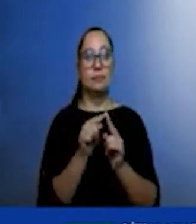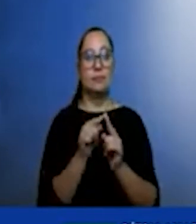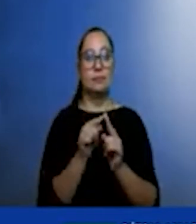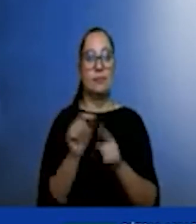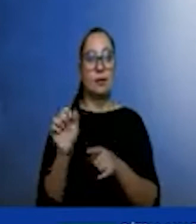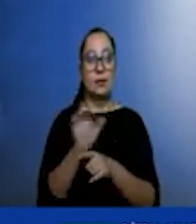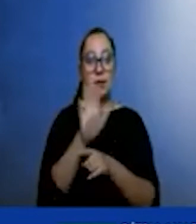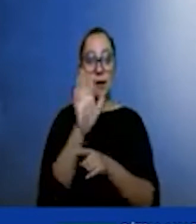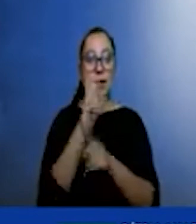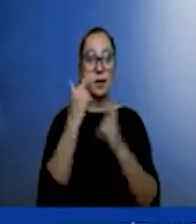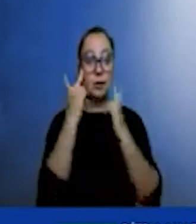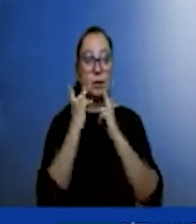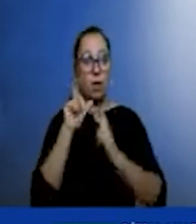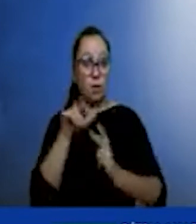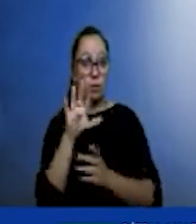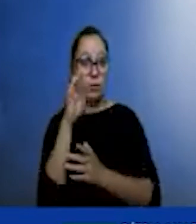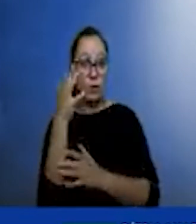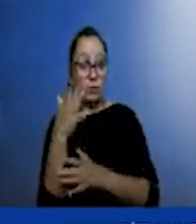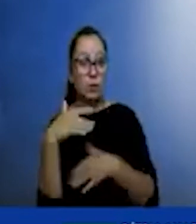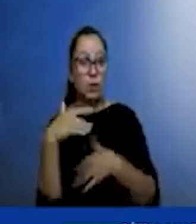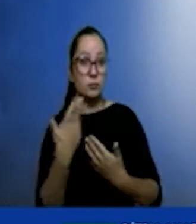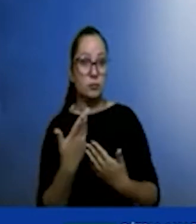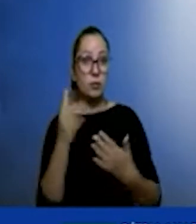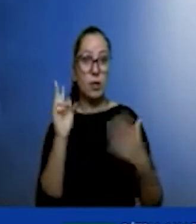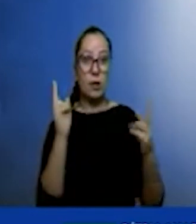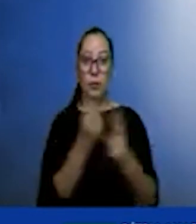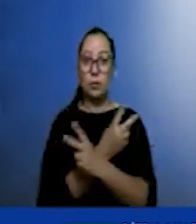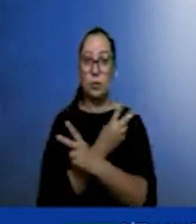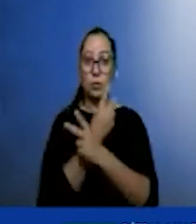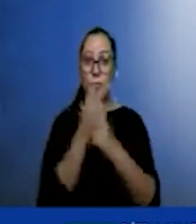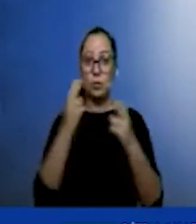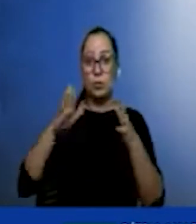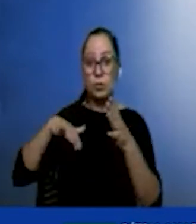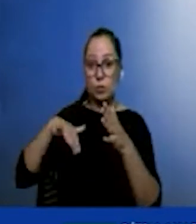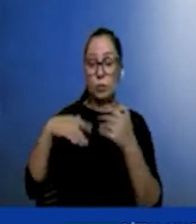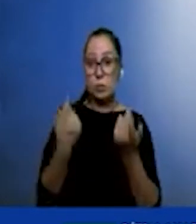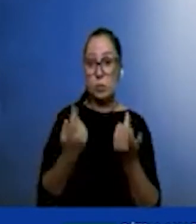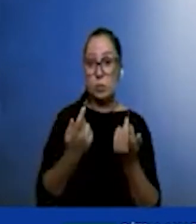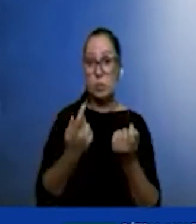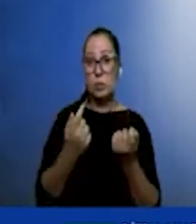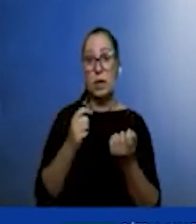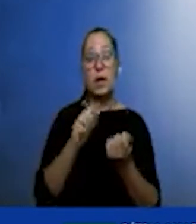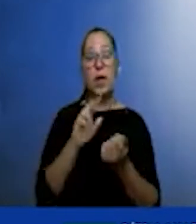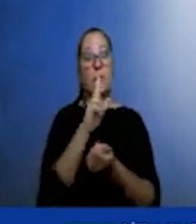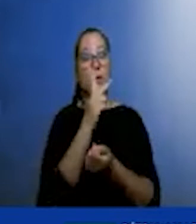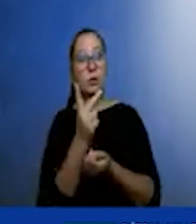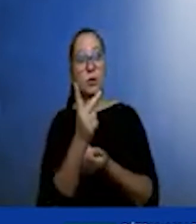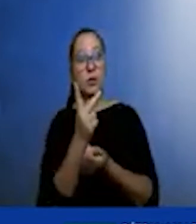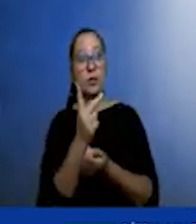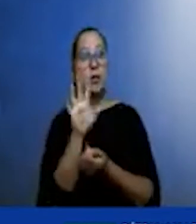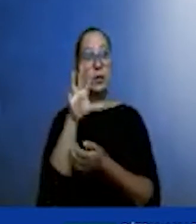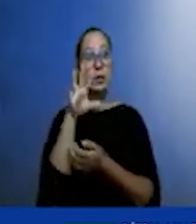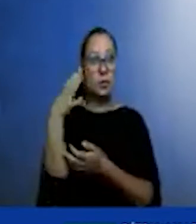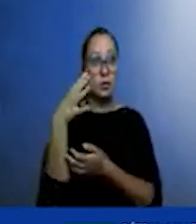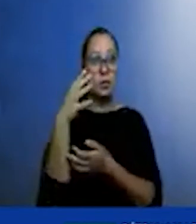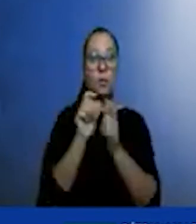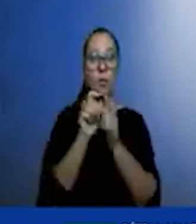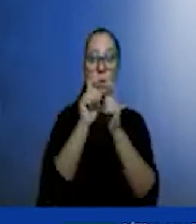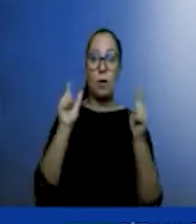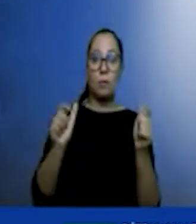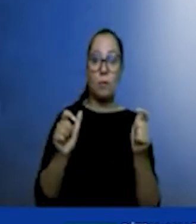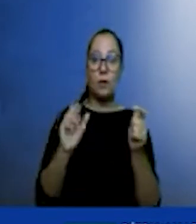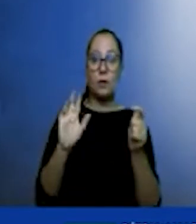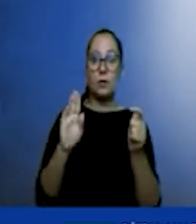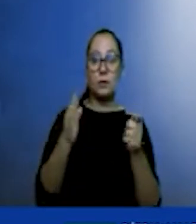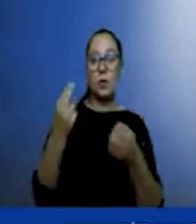uma solução. São as eólicas offshore? É uma solução. É o hidrogênio? É uma solução. É o aumento dos biocombustíveis? É uma